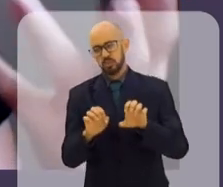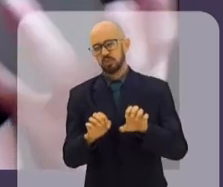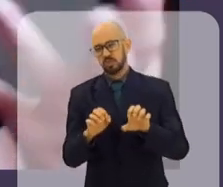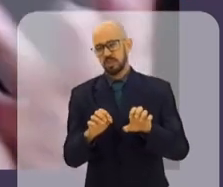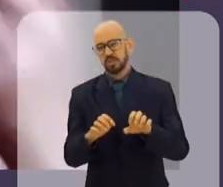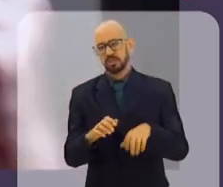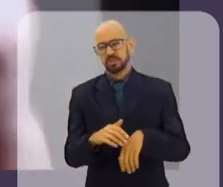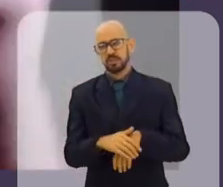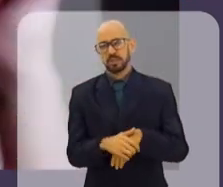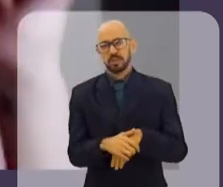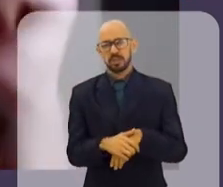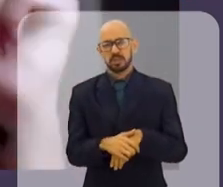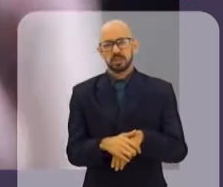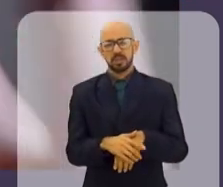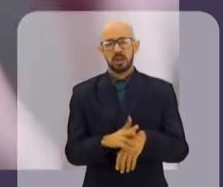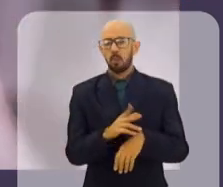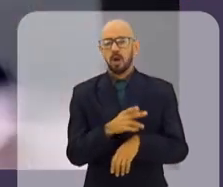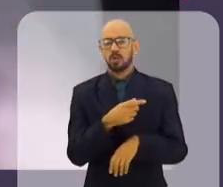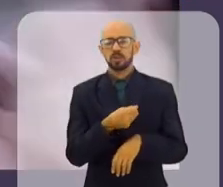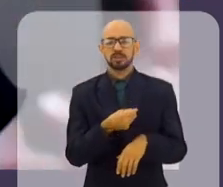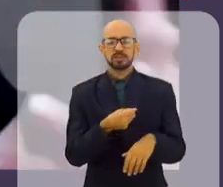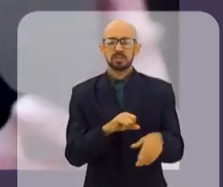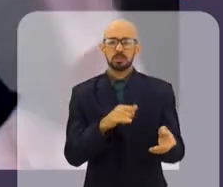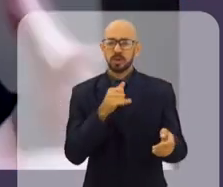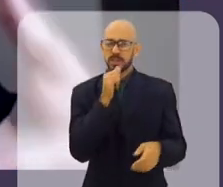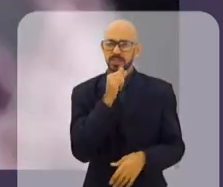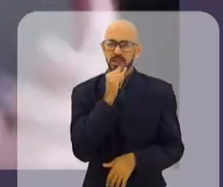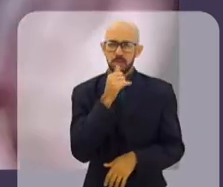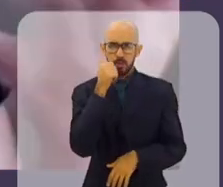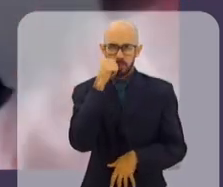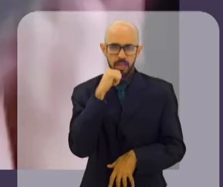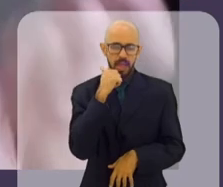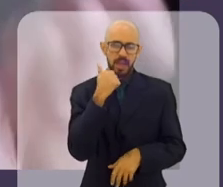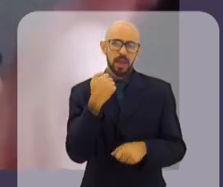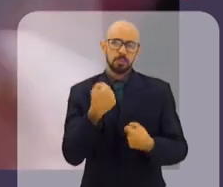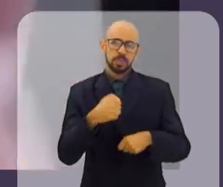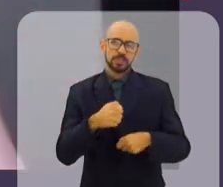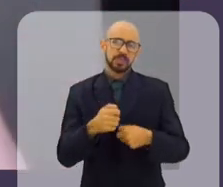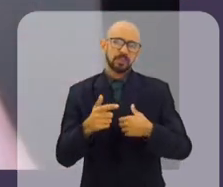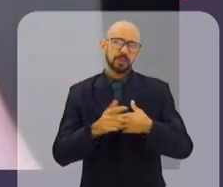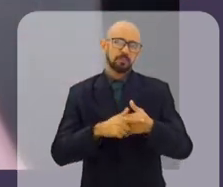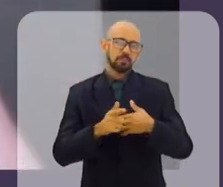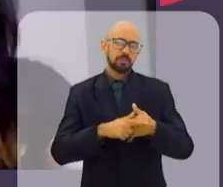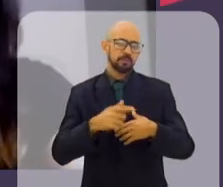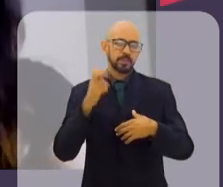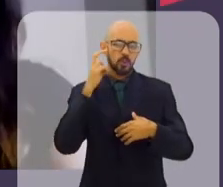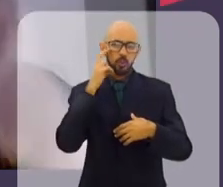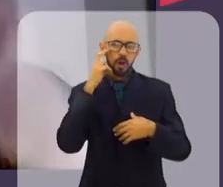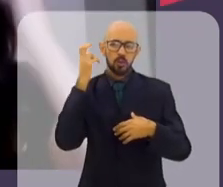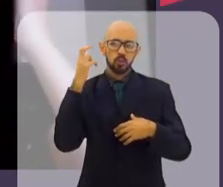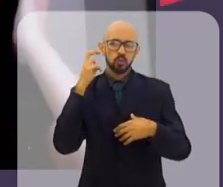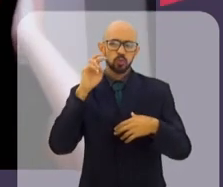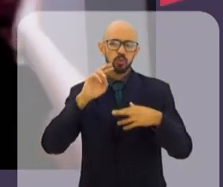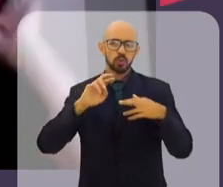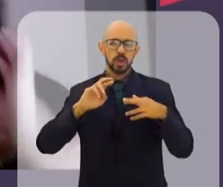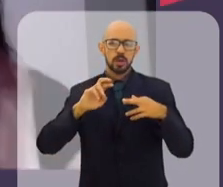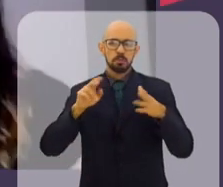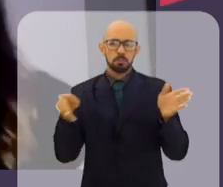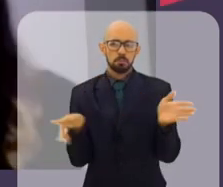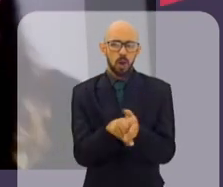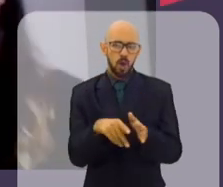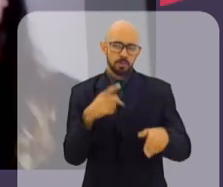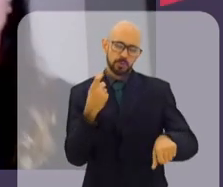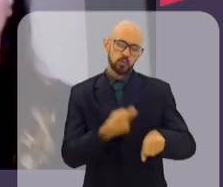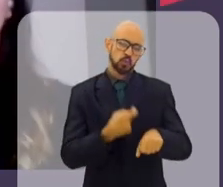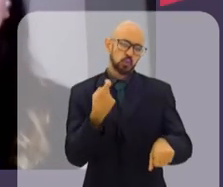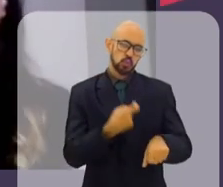fosse biológico, como se a mulher, né, fosse uma questão biológica, você tem estrutura ali certa no tempo, no espaço, não